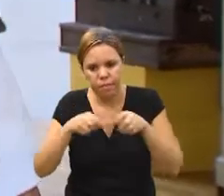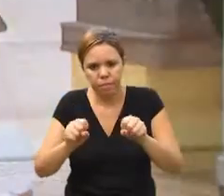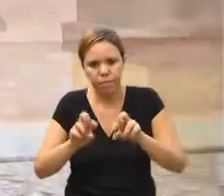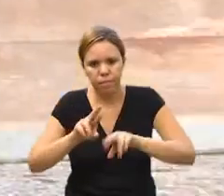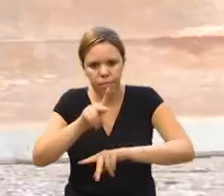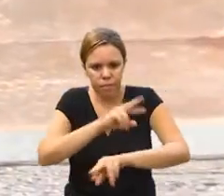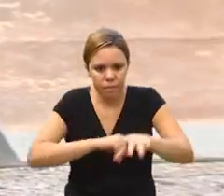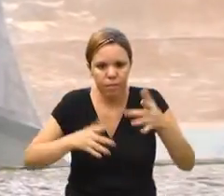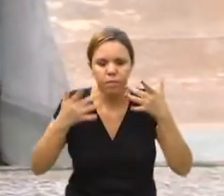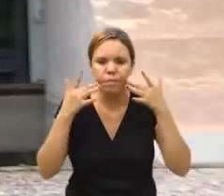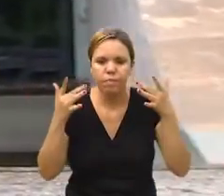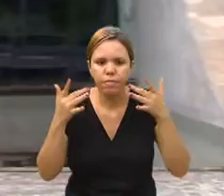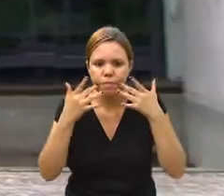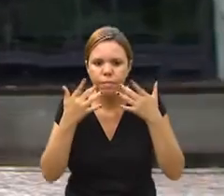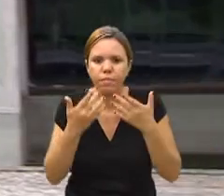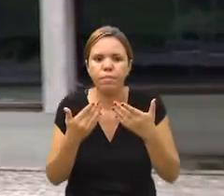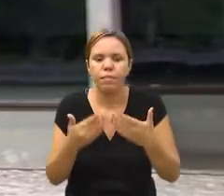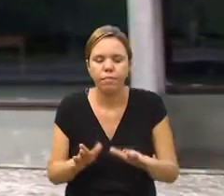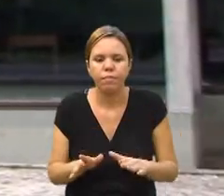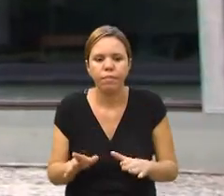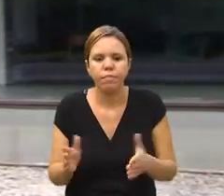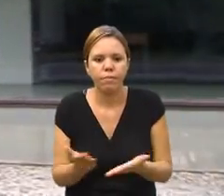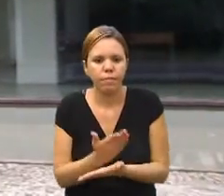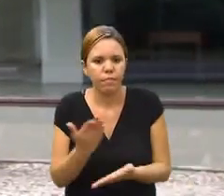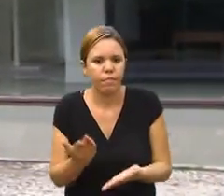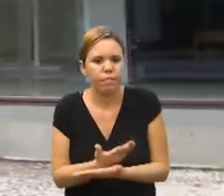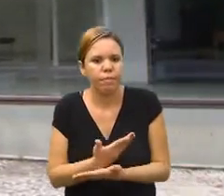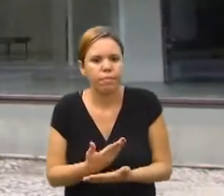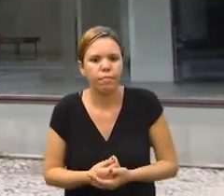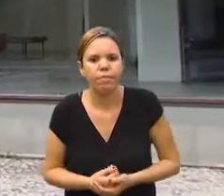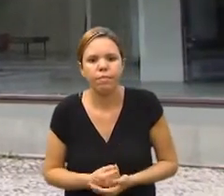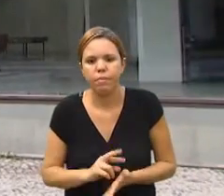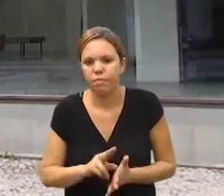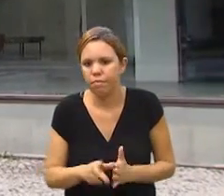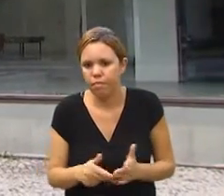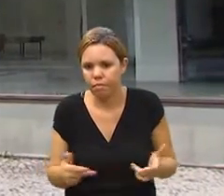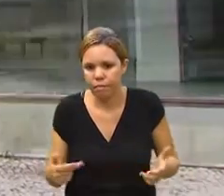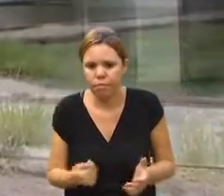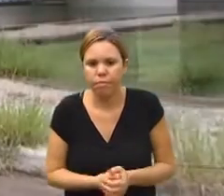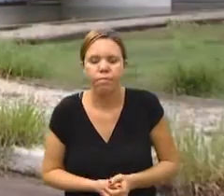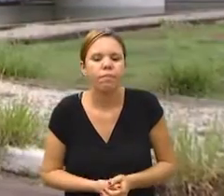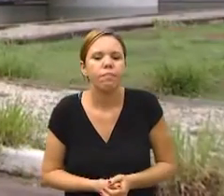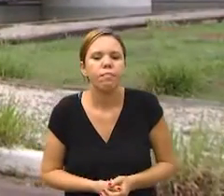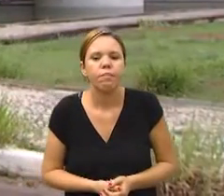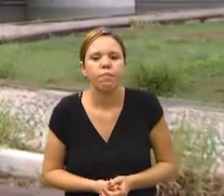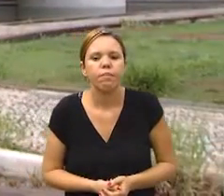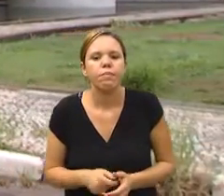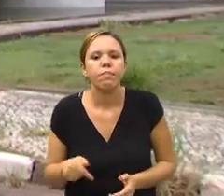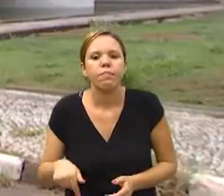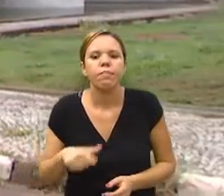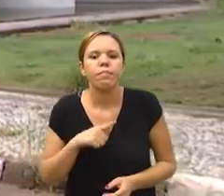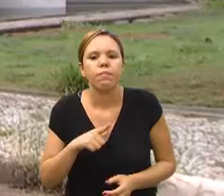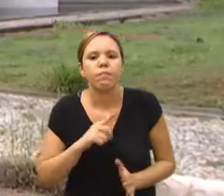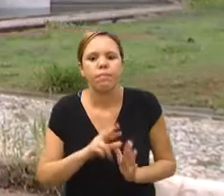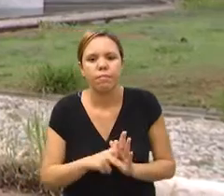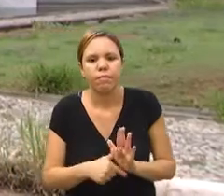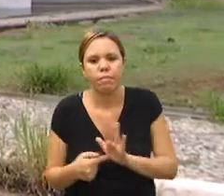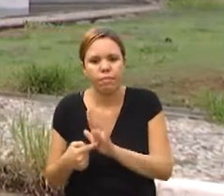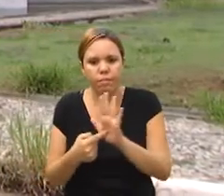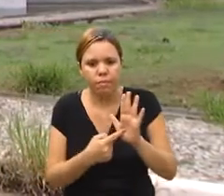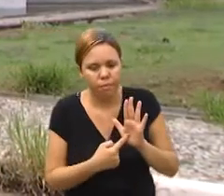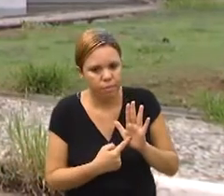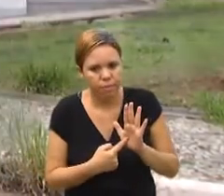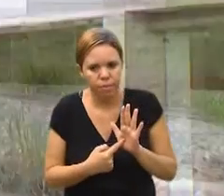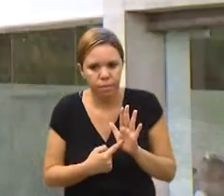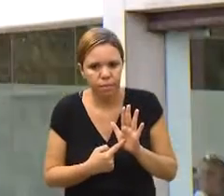desde teatro, lançamento de livro, performance, entre outros, tá? Bom, e aqui tem uma série de exposições